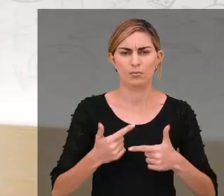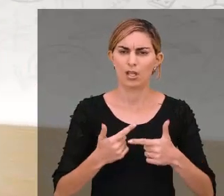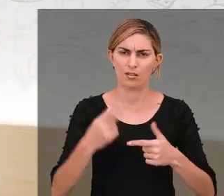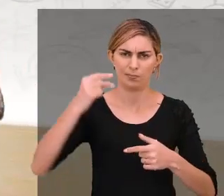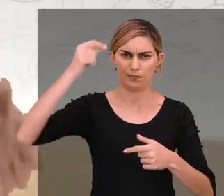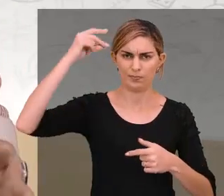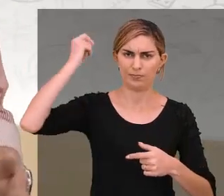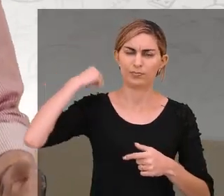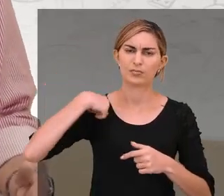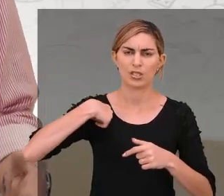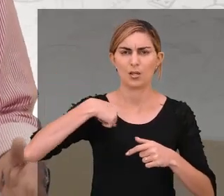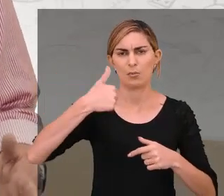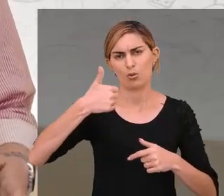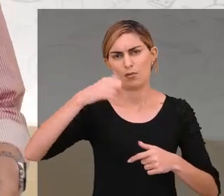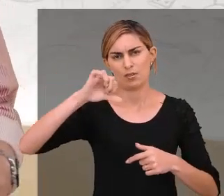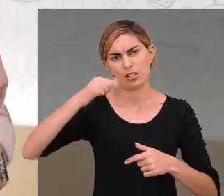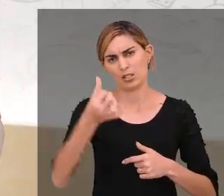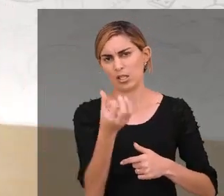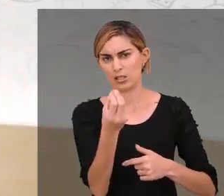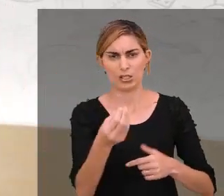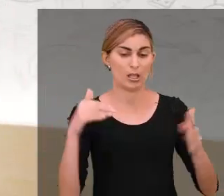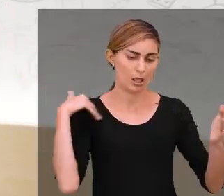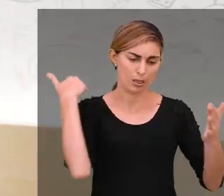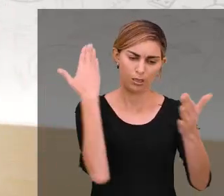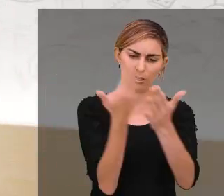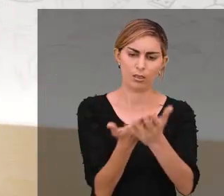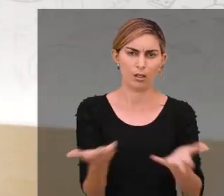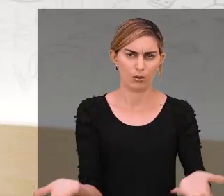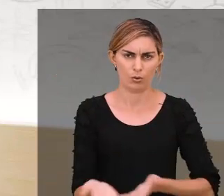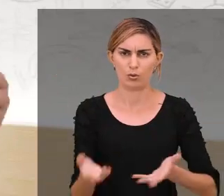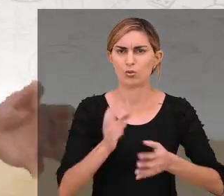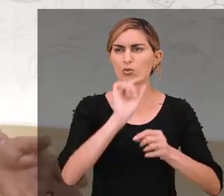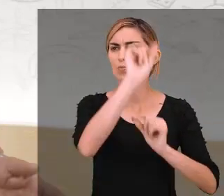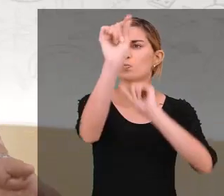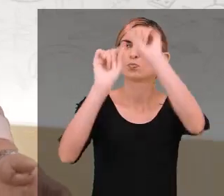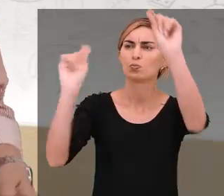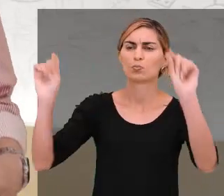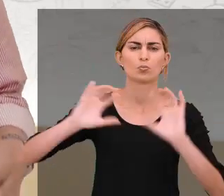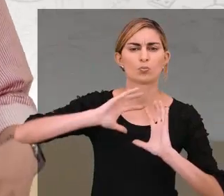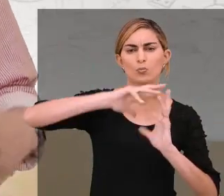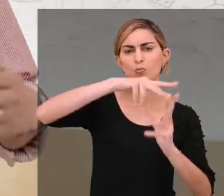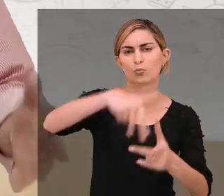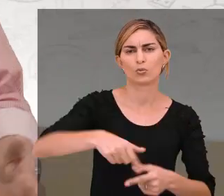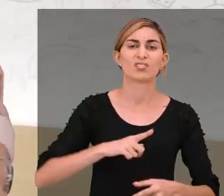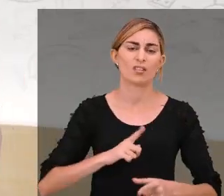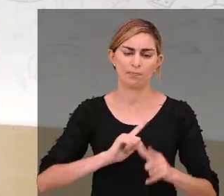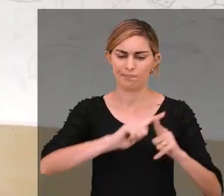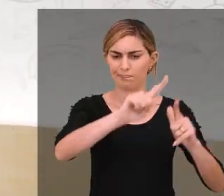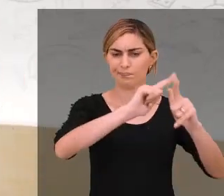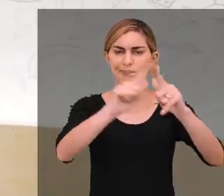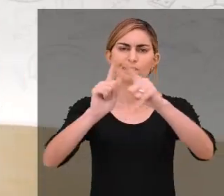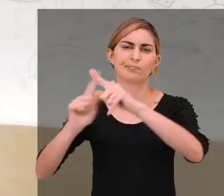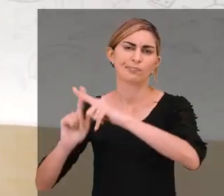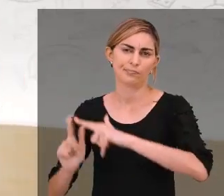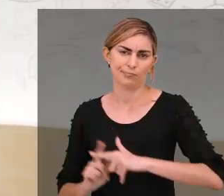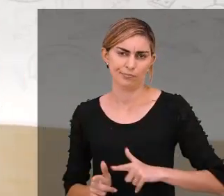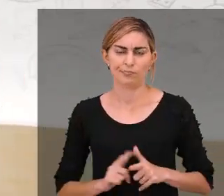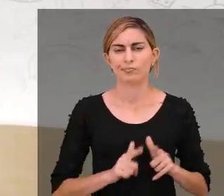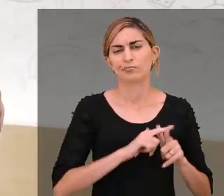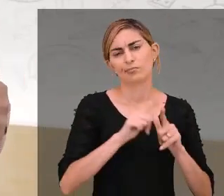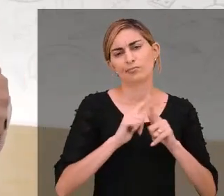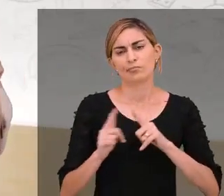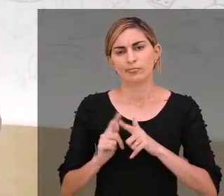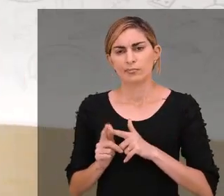assim, realizado lá desde a década de 60, até hoje em dia, em vários lugares do mundo, a gente tem muitos problemas do ponto de